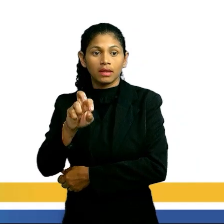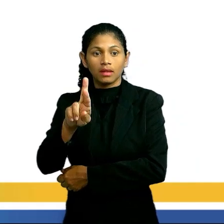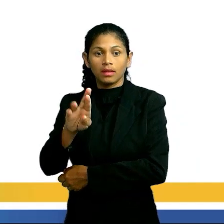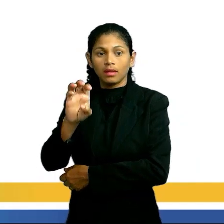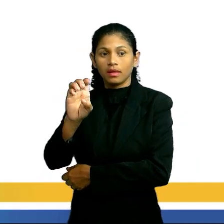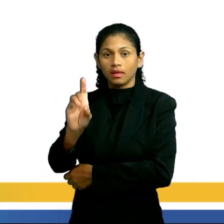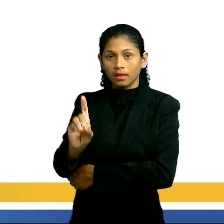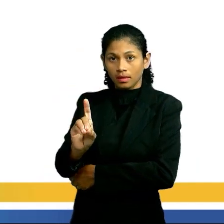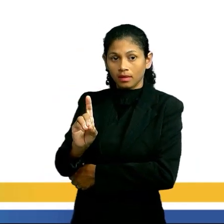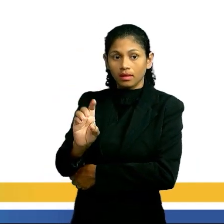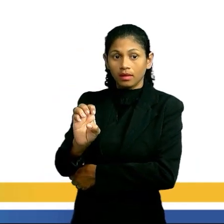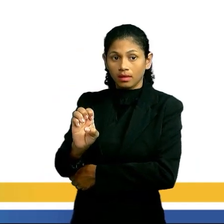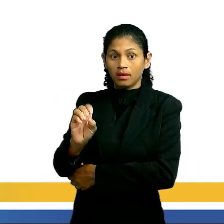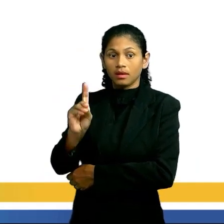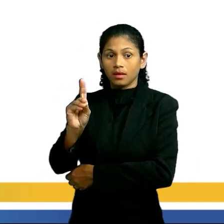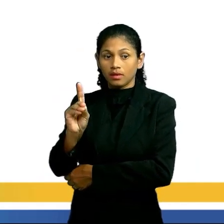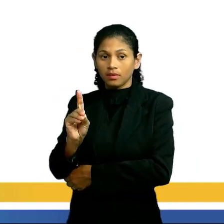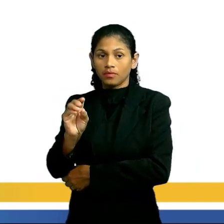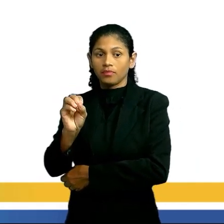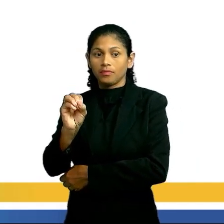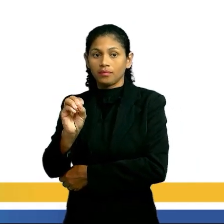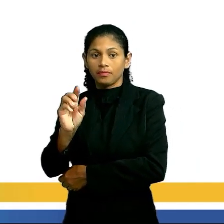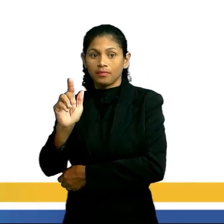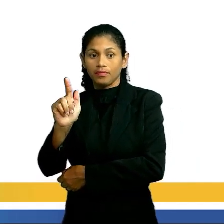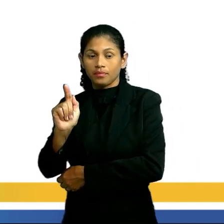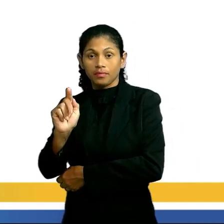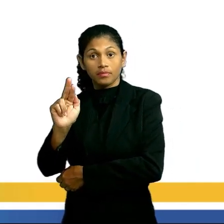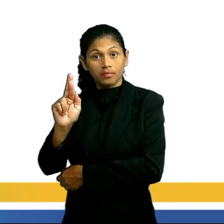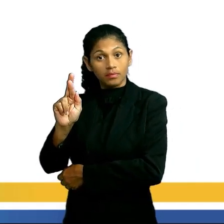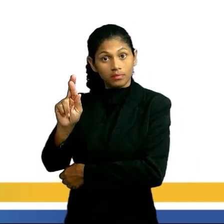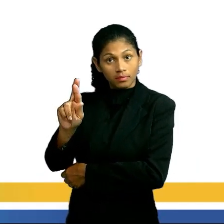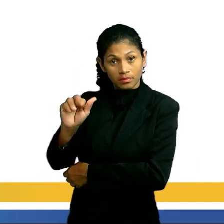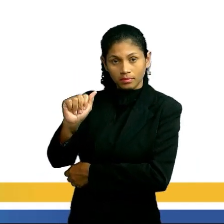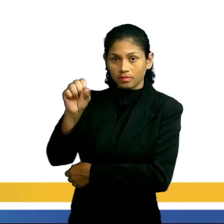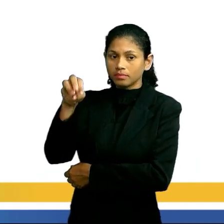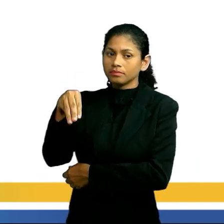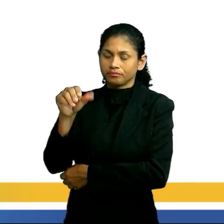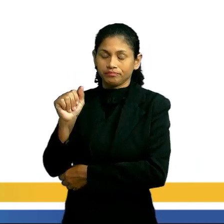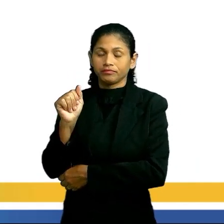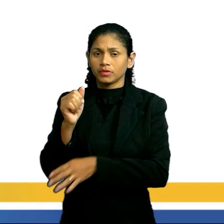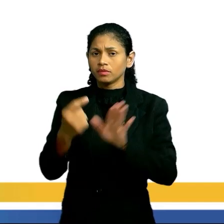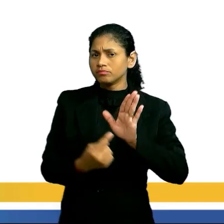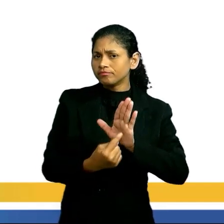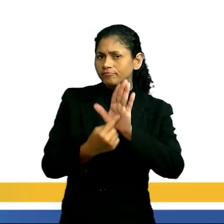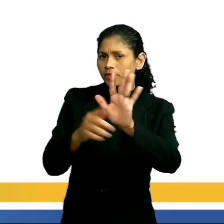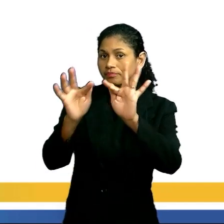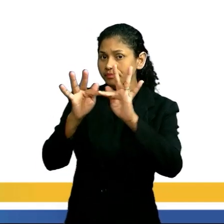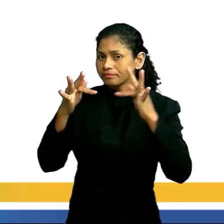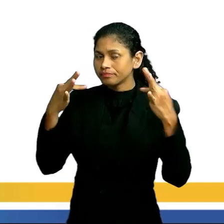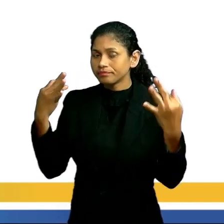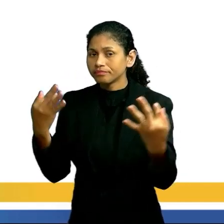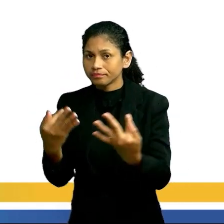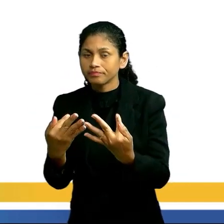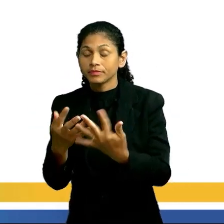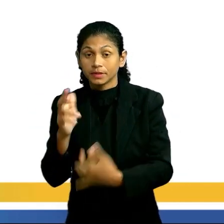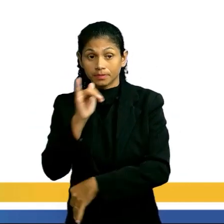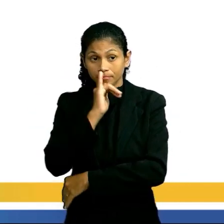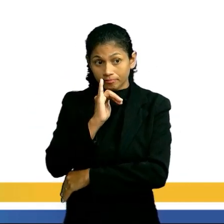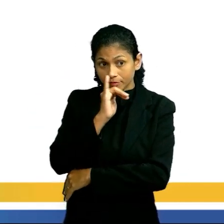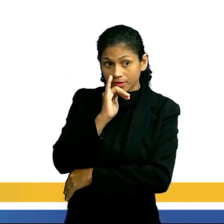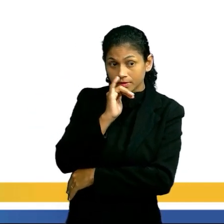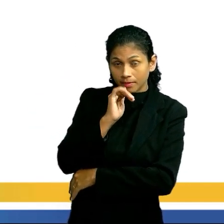é a forma gráfica de representar uma família. No caso, se for uma